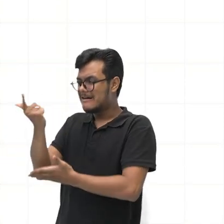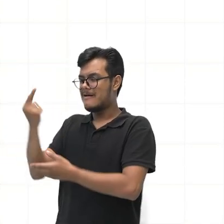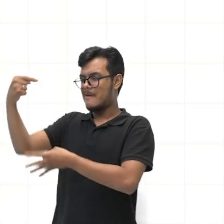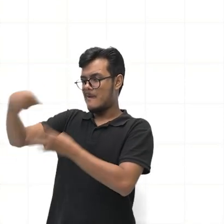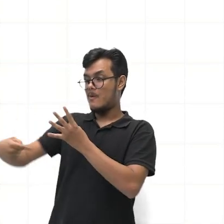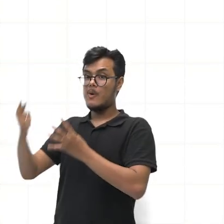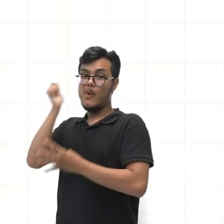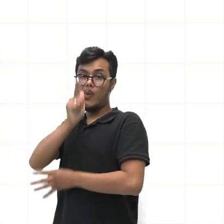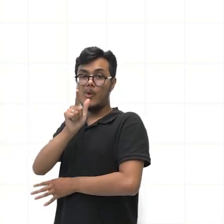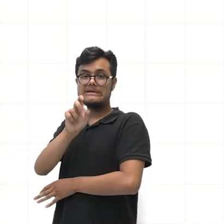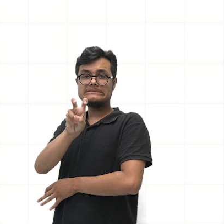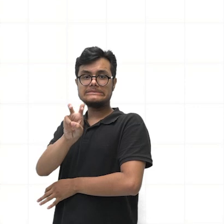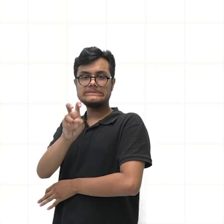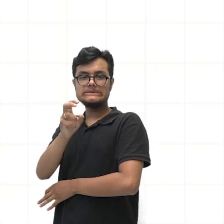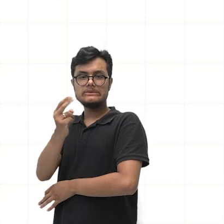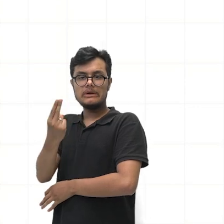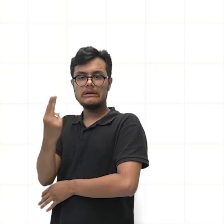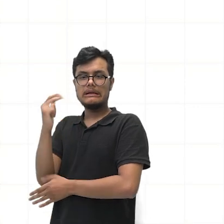gastou R$